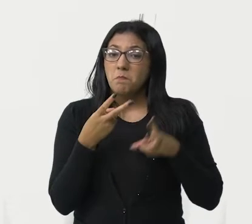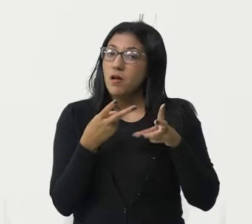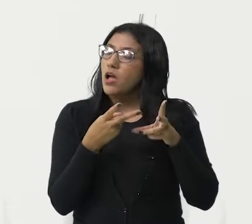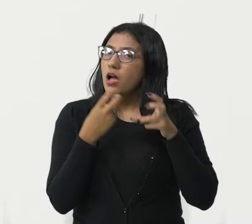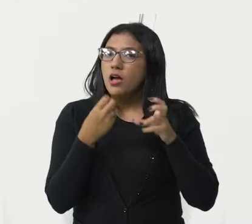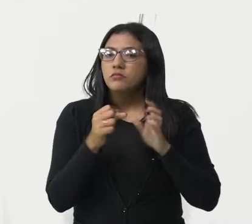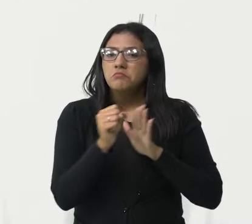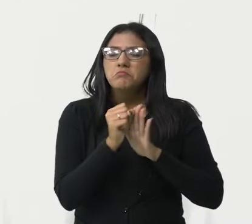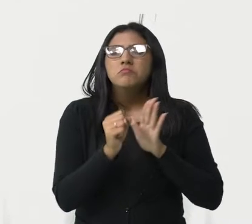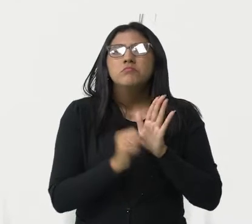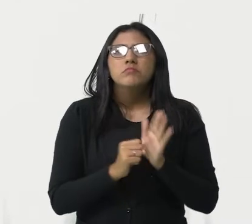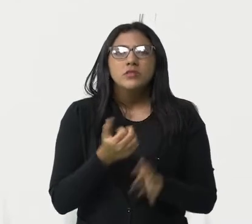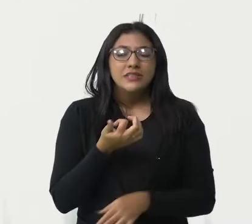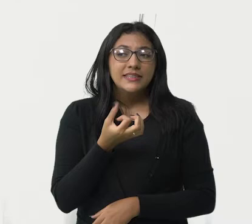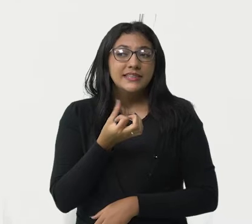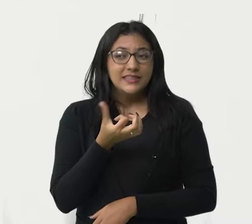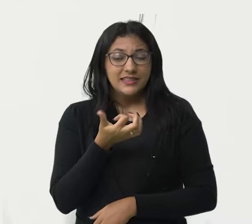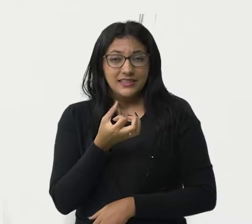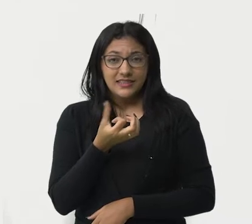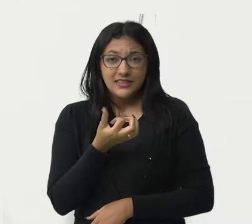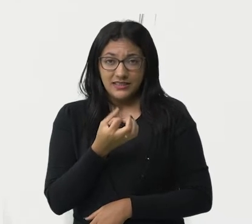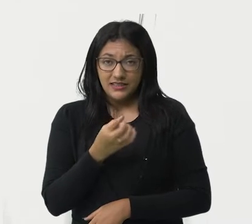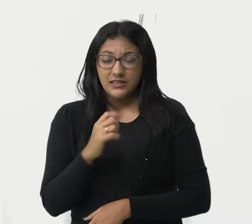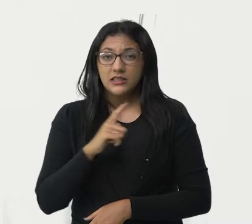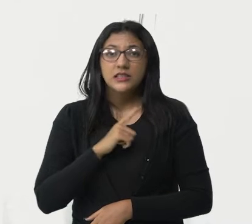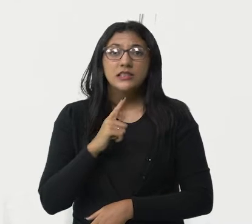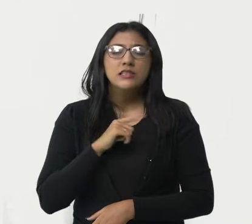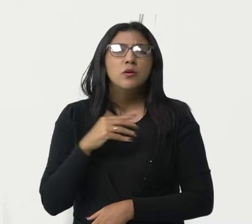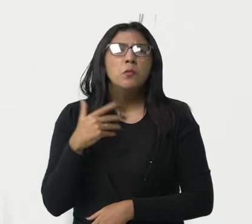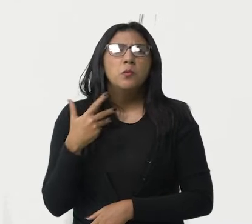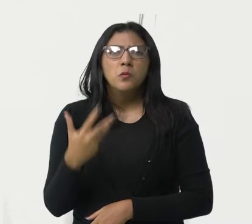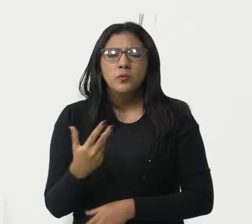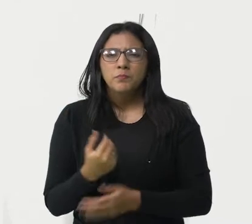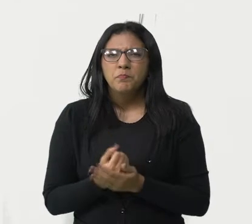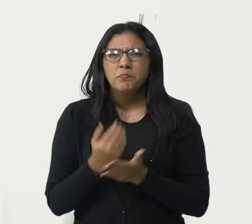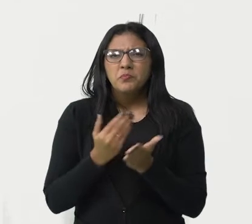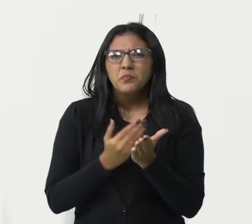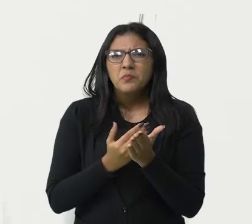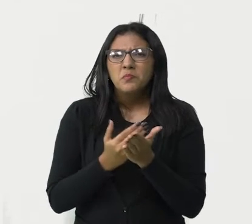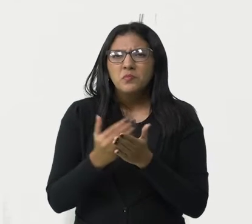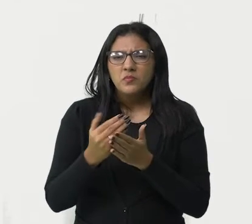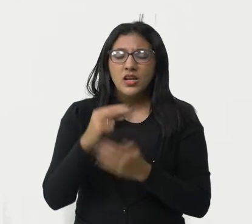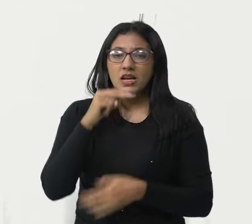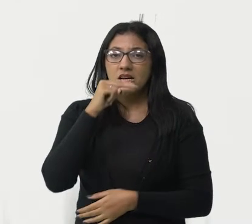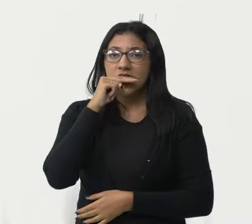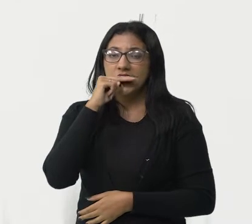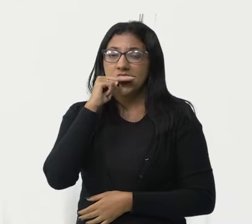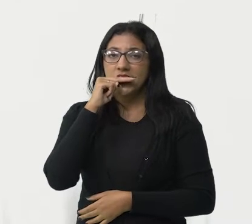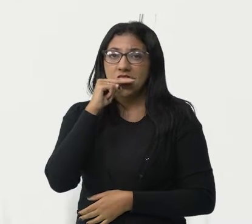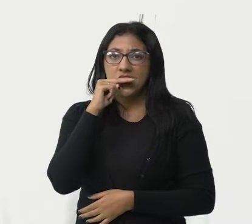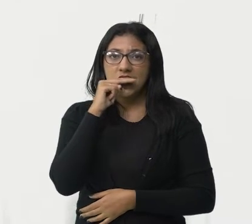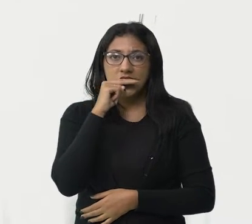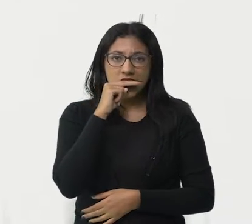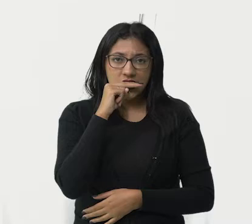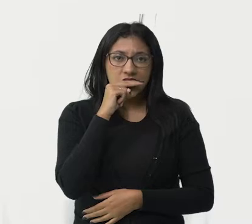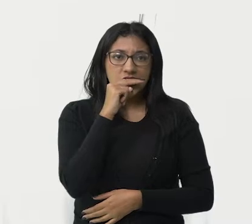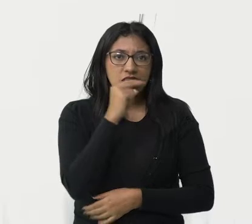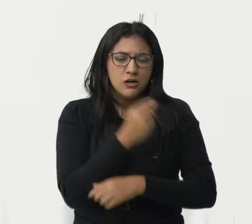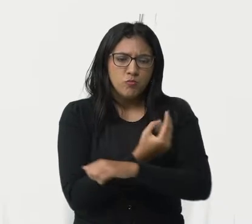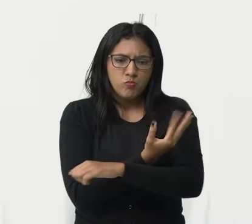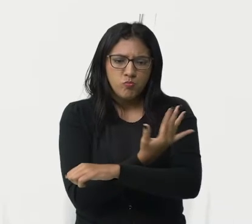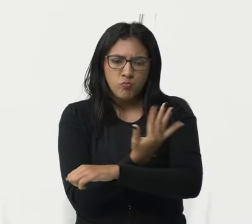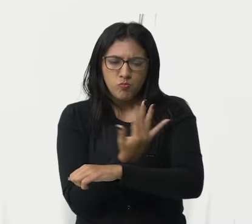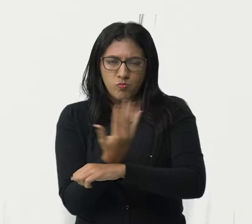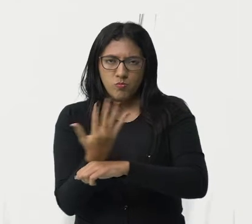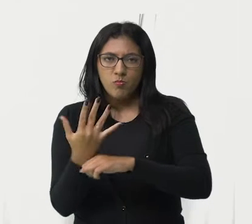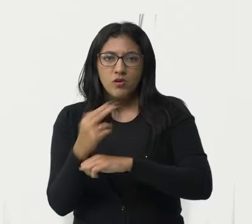no século XVI vai ocorrer o quê? A produção da cana-de-açúcar. Então,